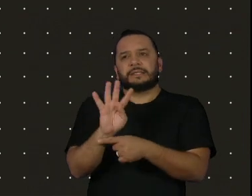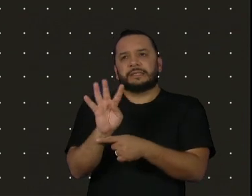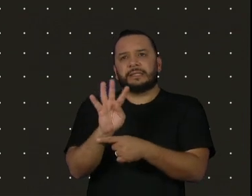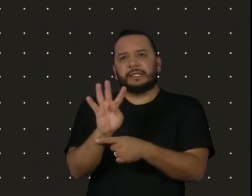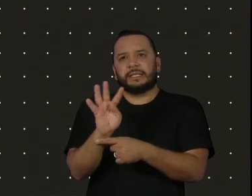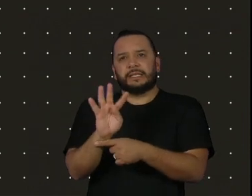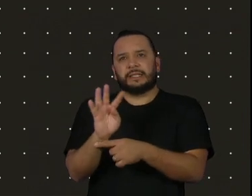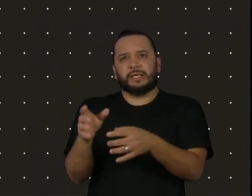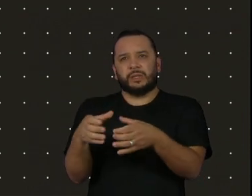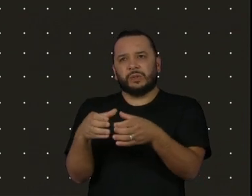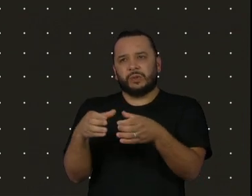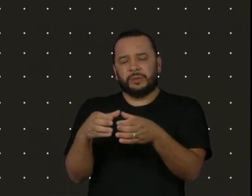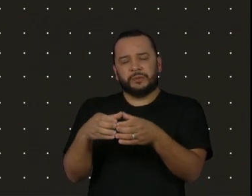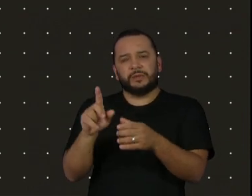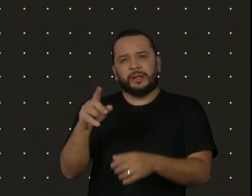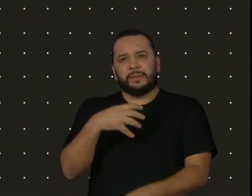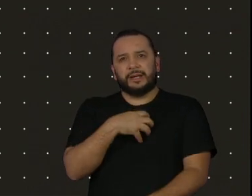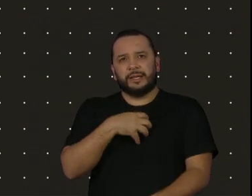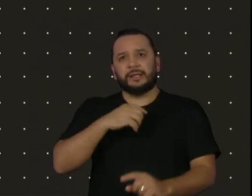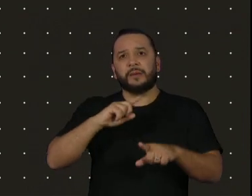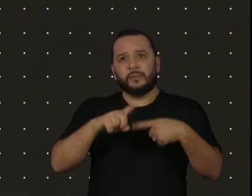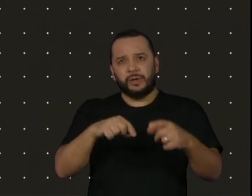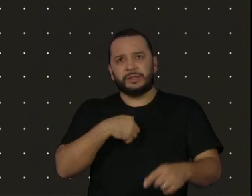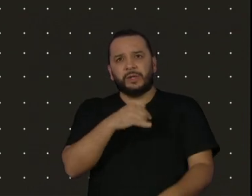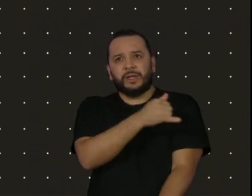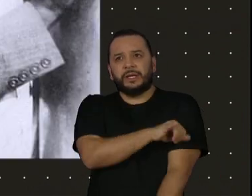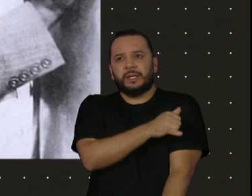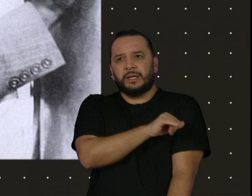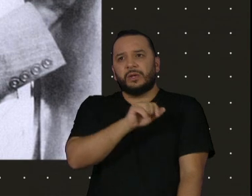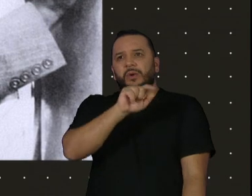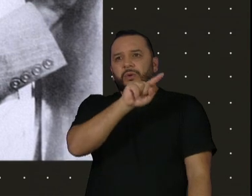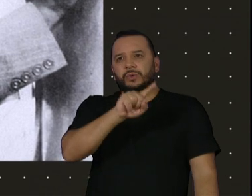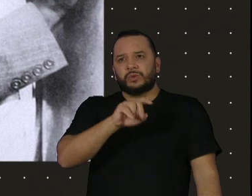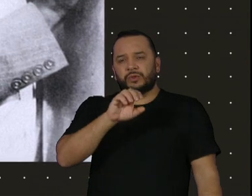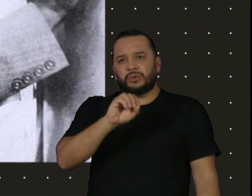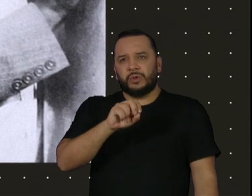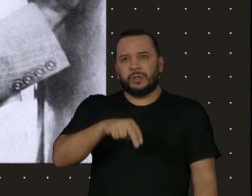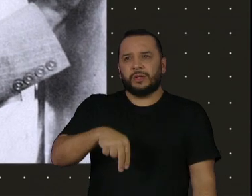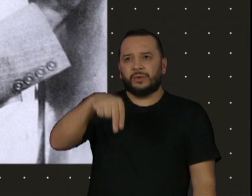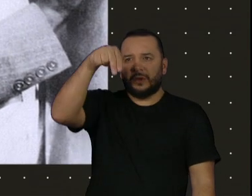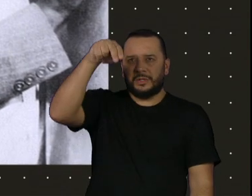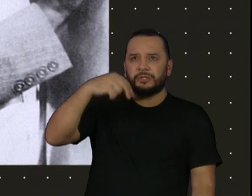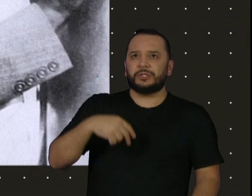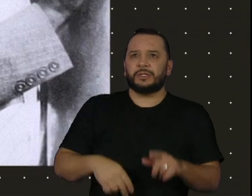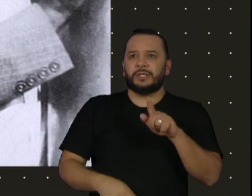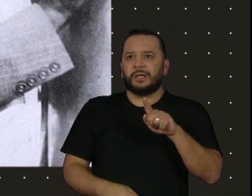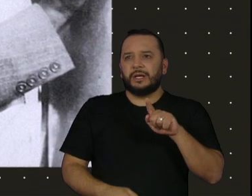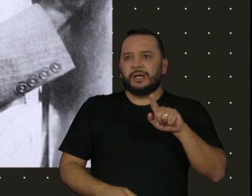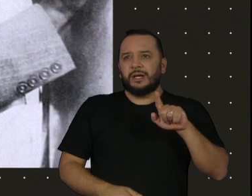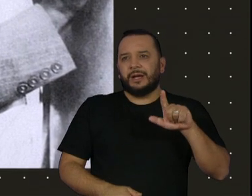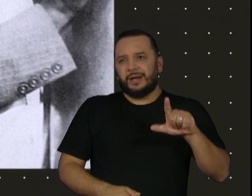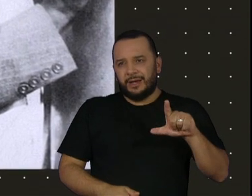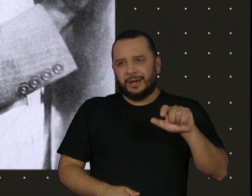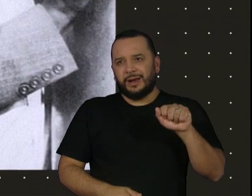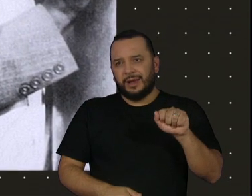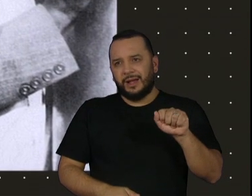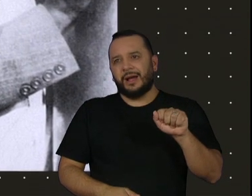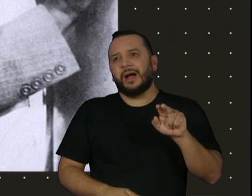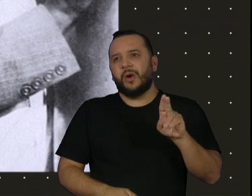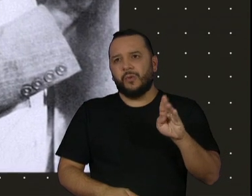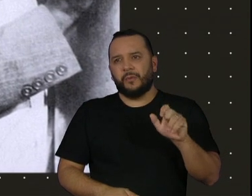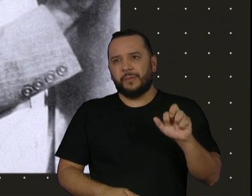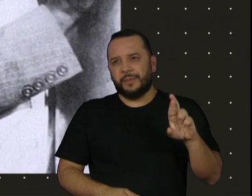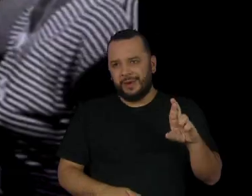fui fazer o Rio Zona Norte, o Glauber foi me visitar na filmagem. Ele chegou na filmagem e eu estava,